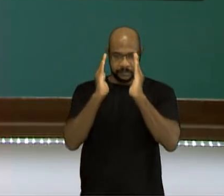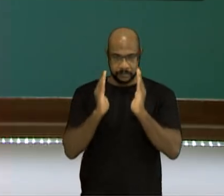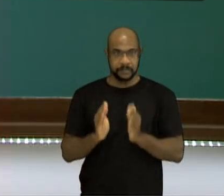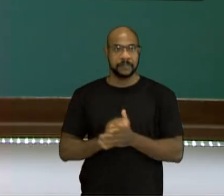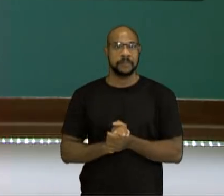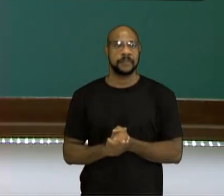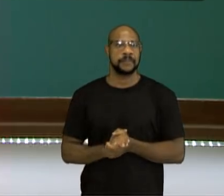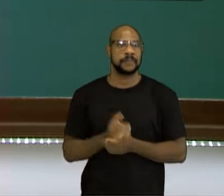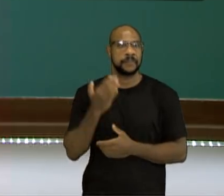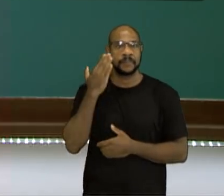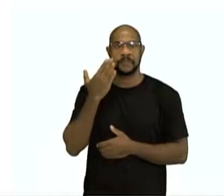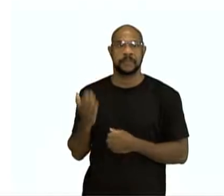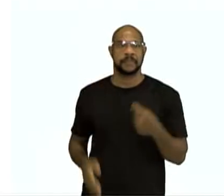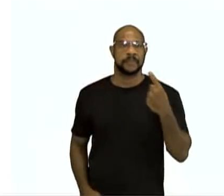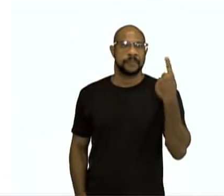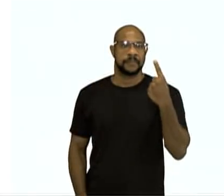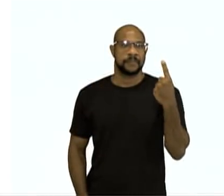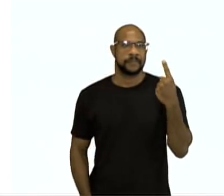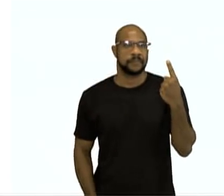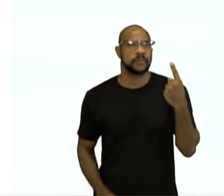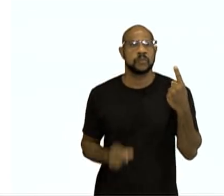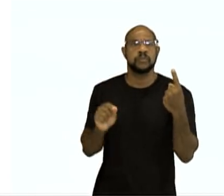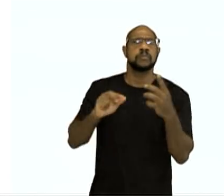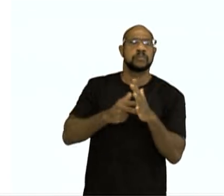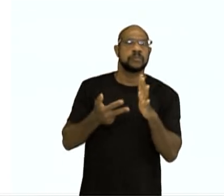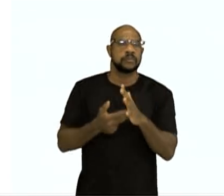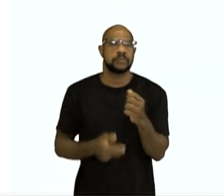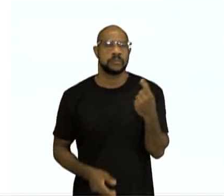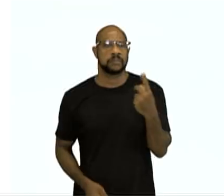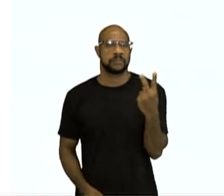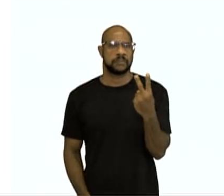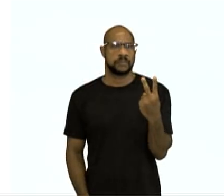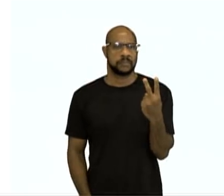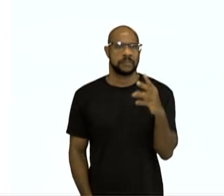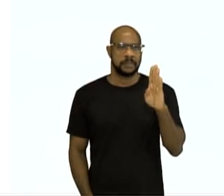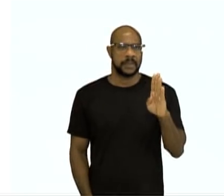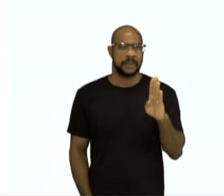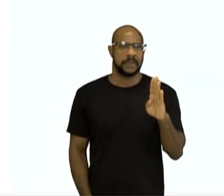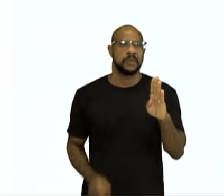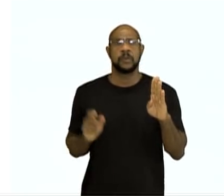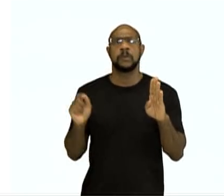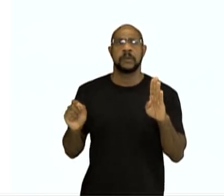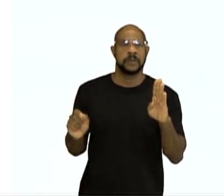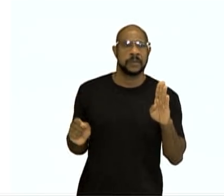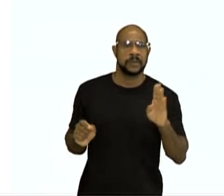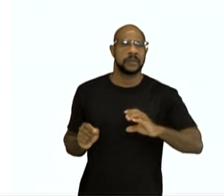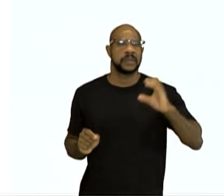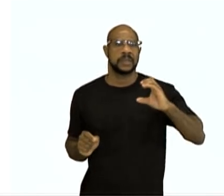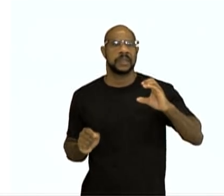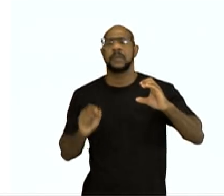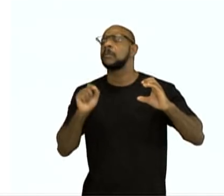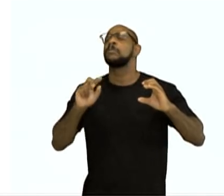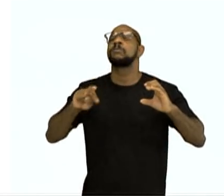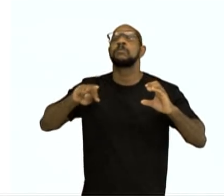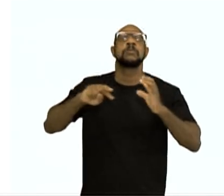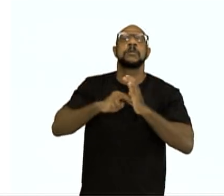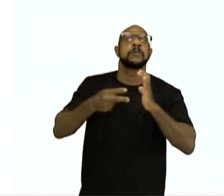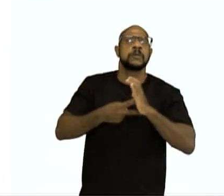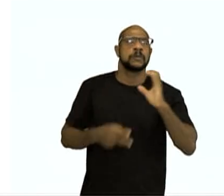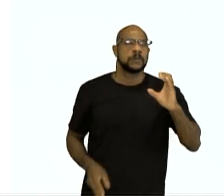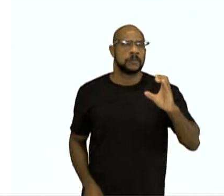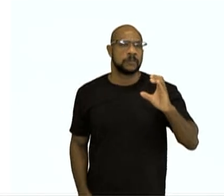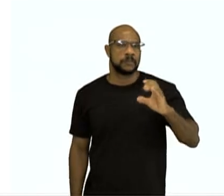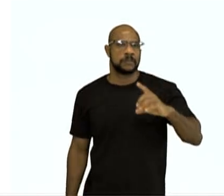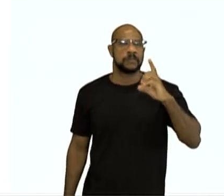será que é um muslin? Hamadan. Sunrise e sunset. World Cup e